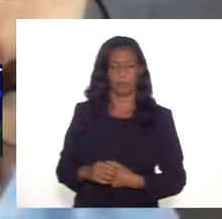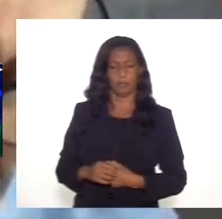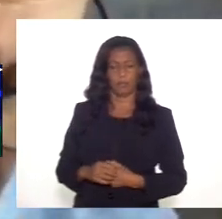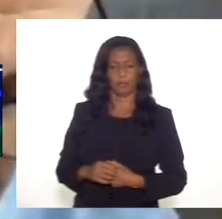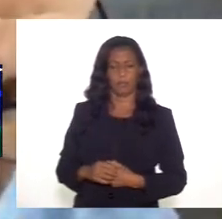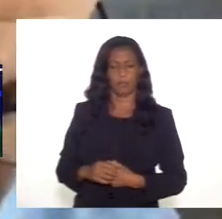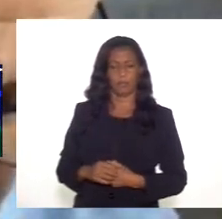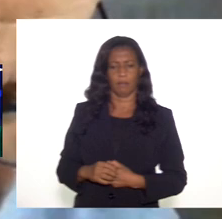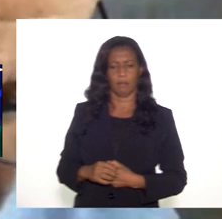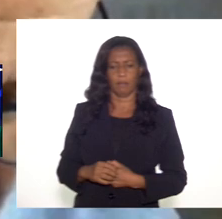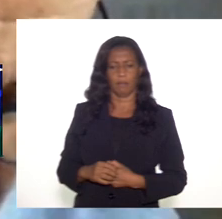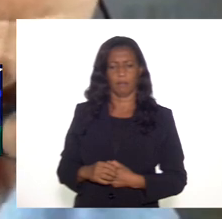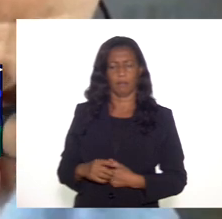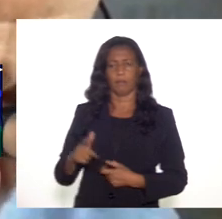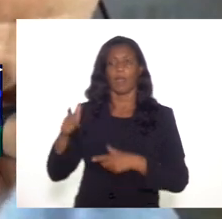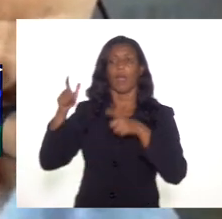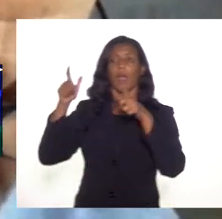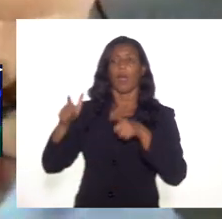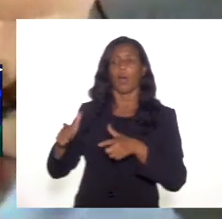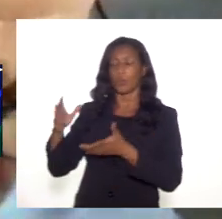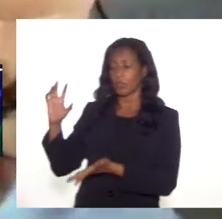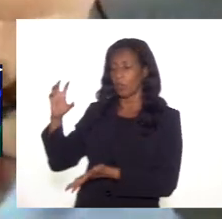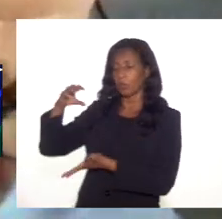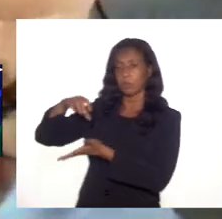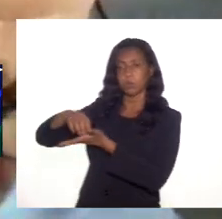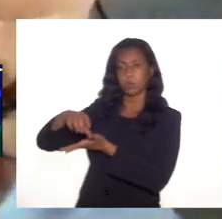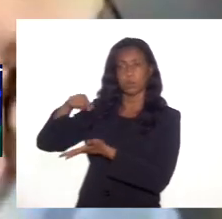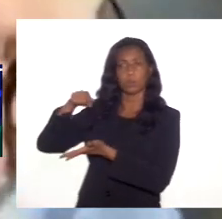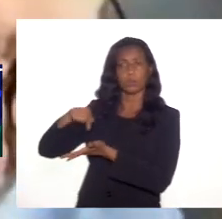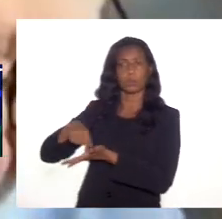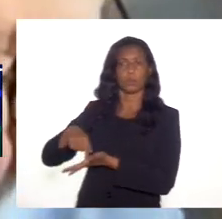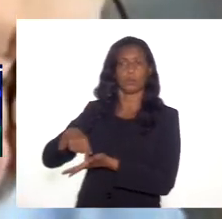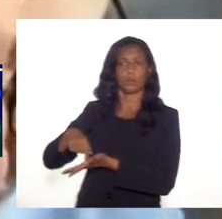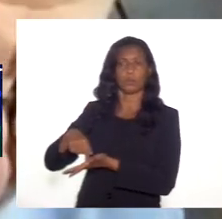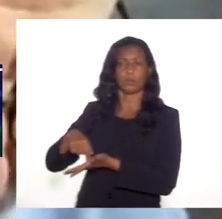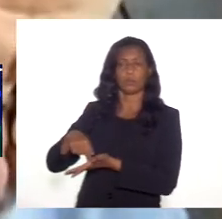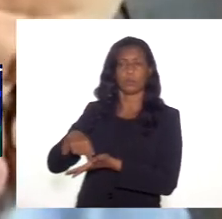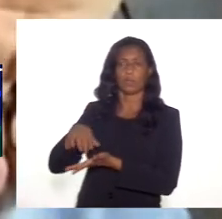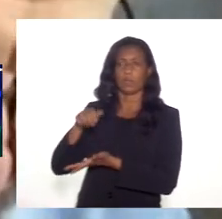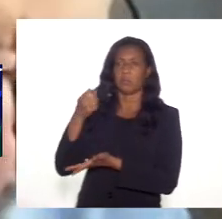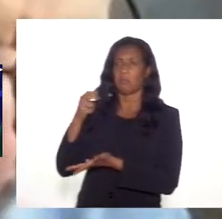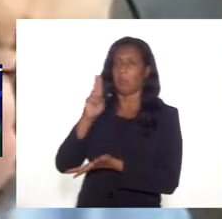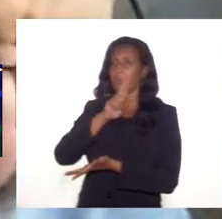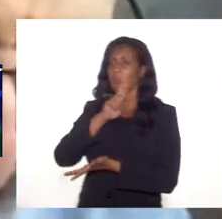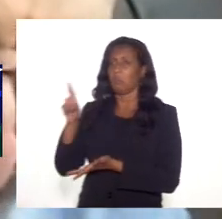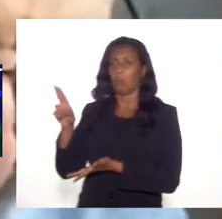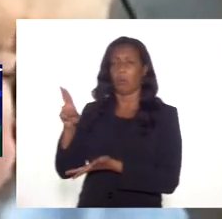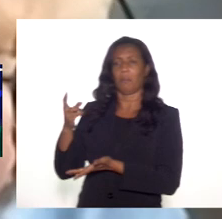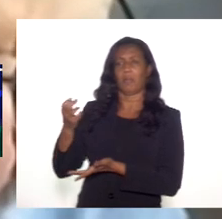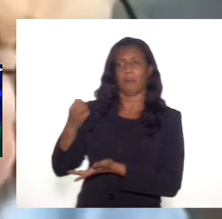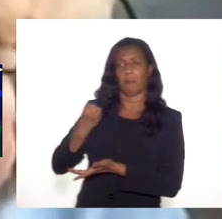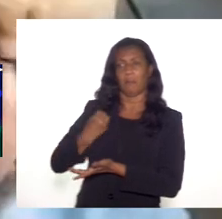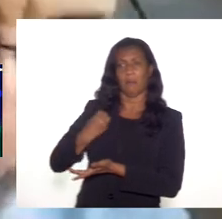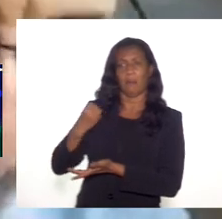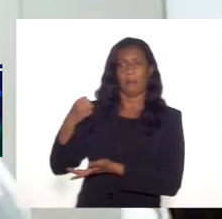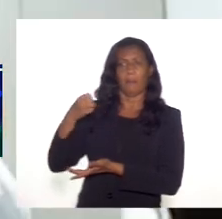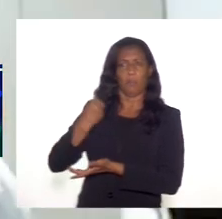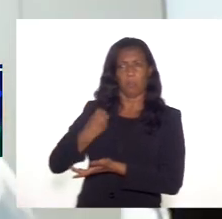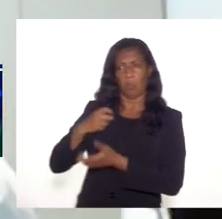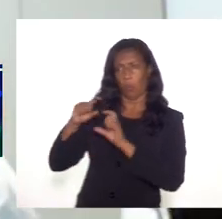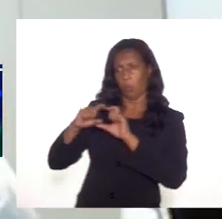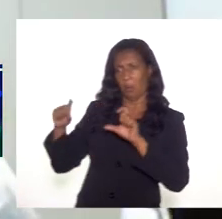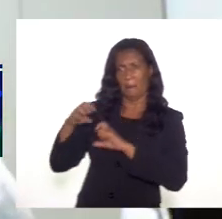função do local que ele está lotado, sem mencionar nome, matrícula e etc. Não